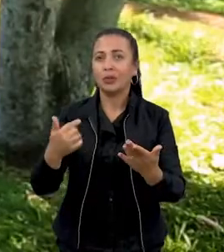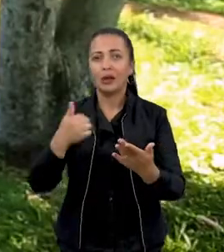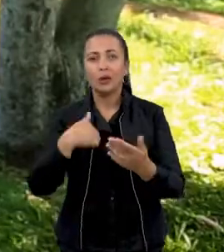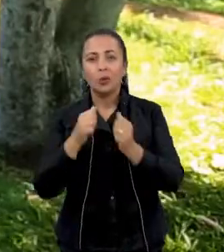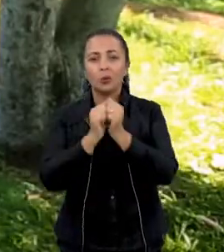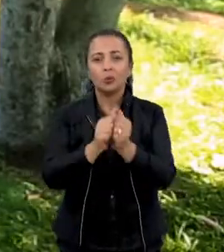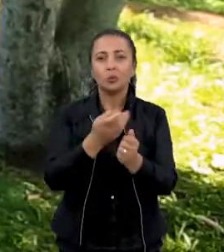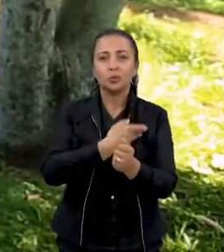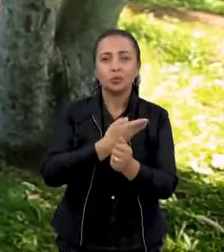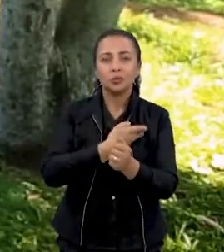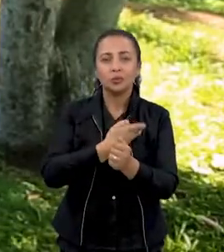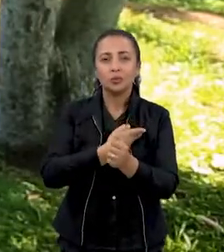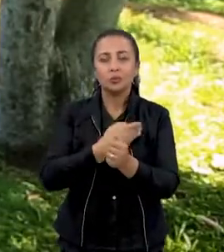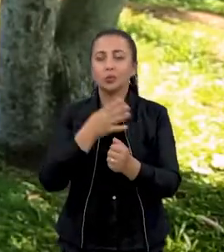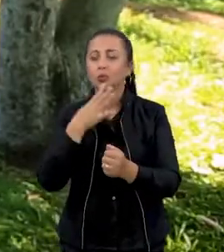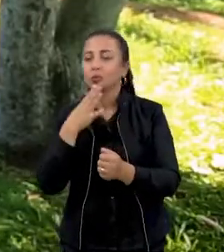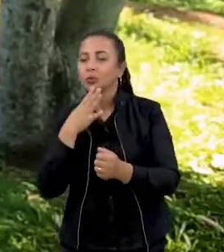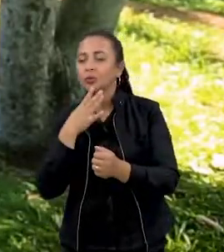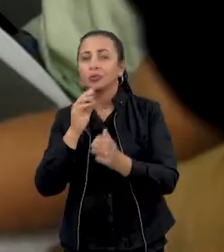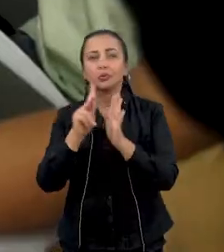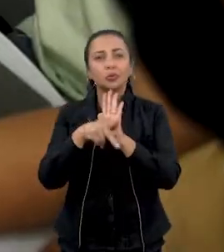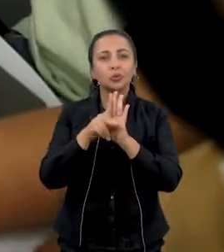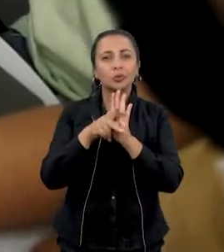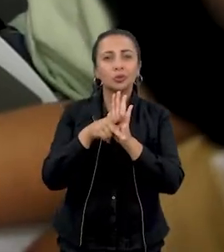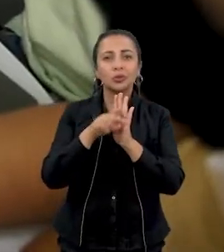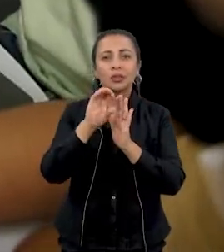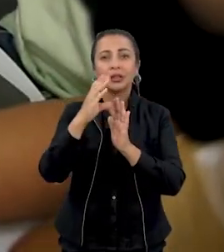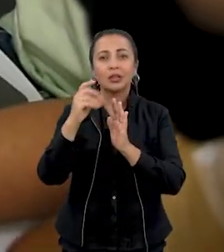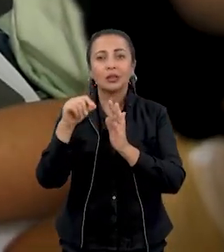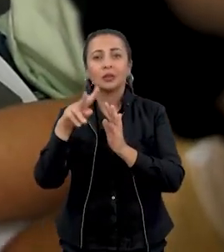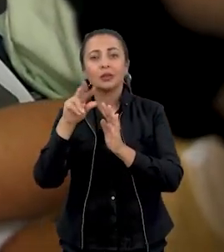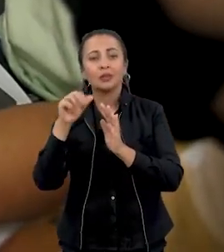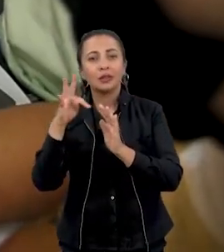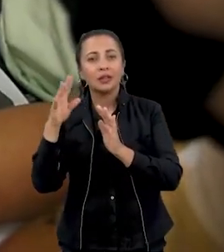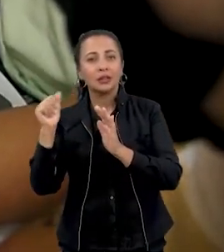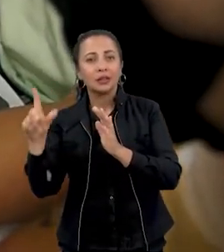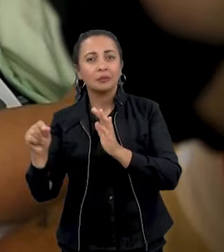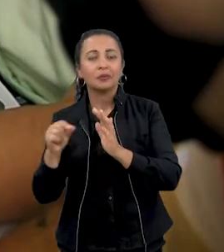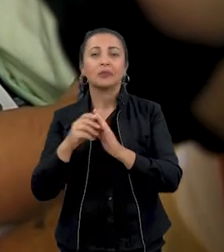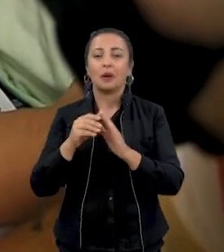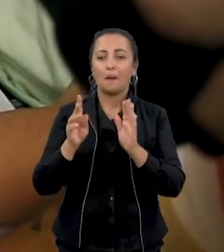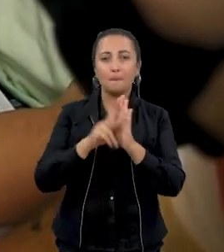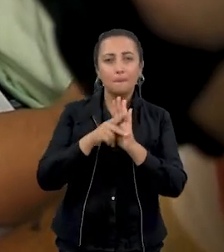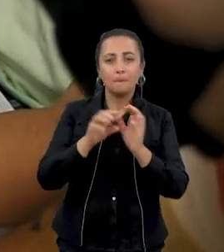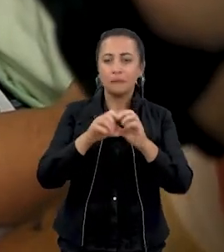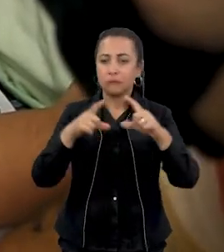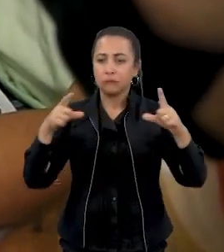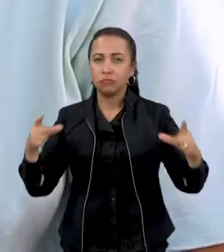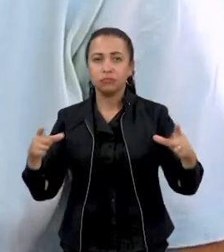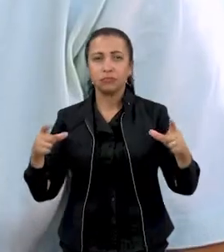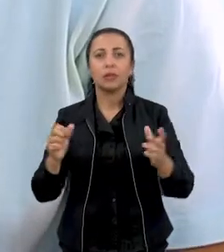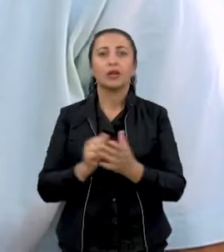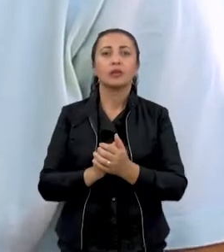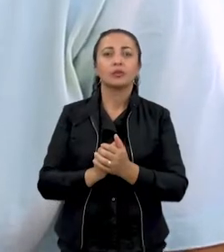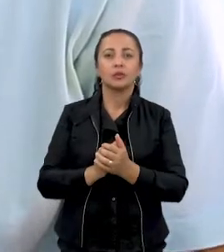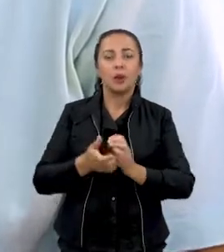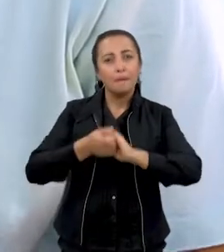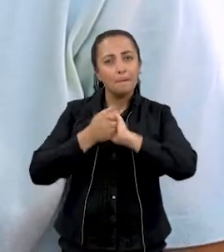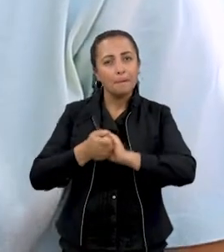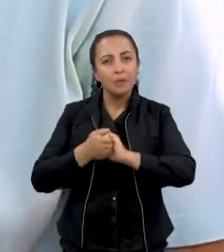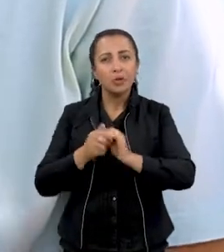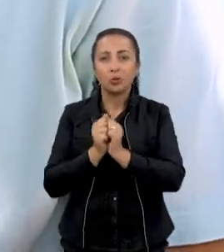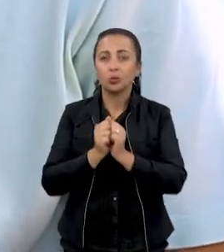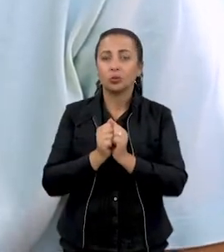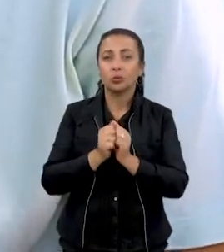eu, Dudu, Matheus e Hélio nos conhecemos no projeto Apple Developer Academy, um projeto de extensão da universidade